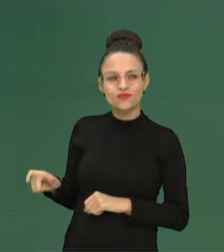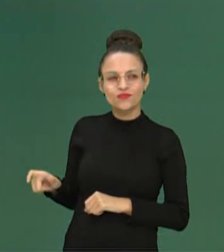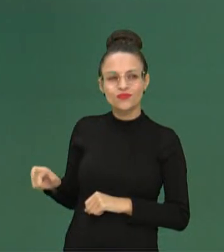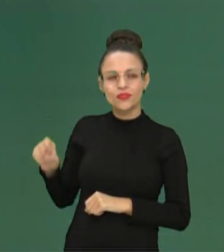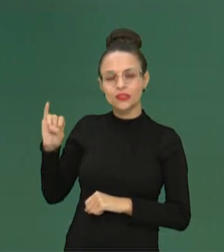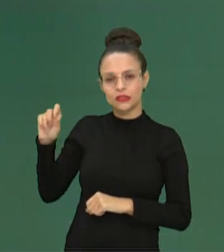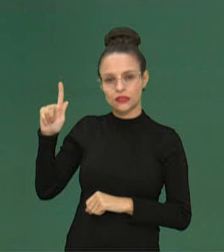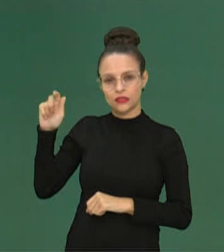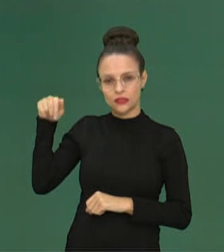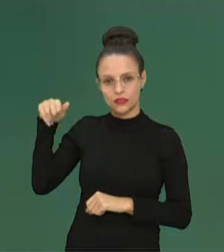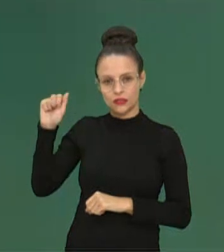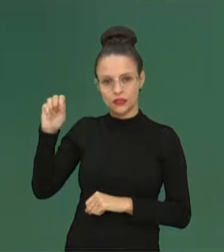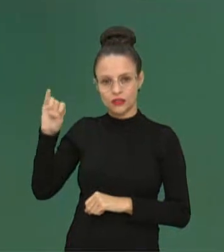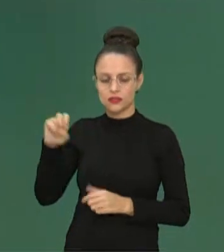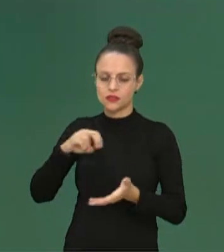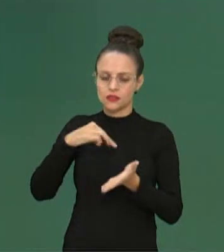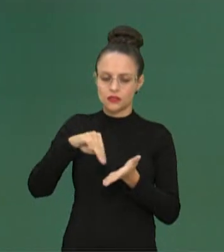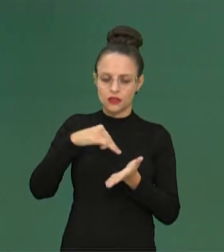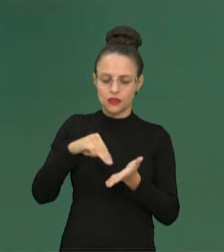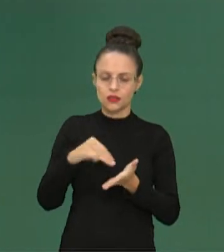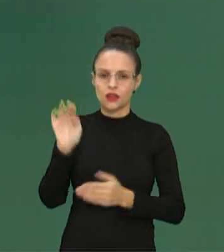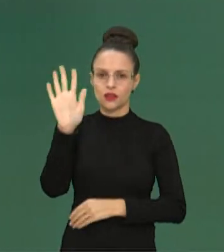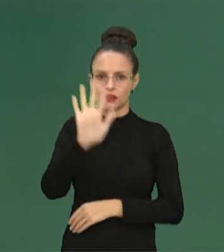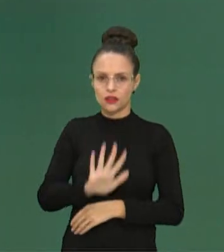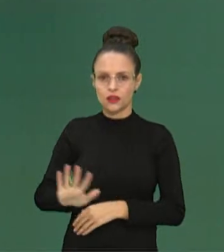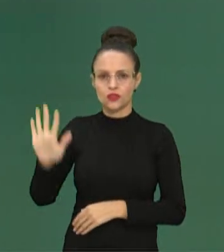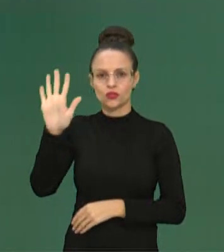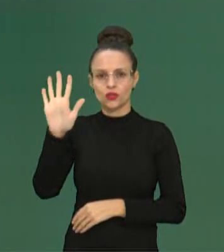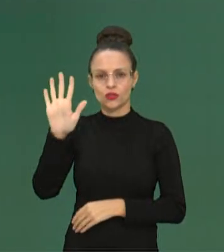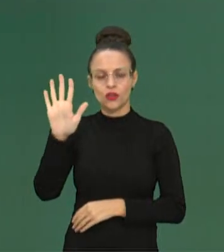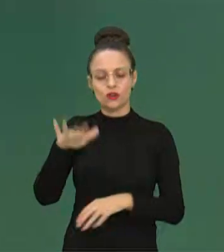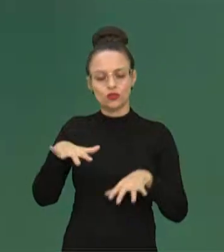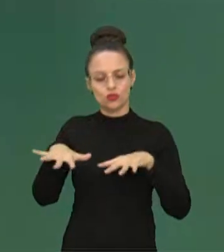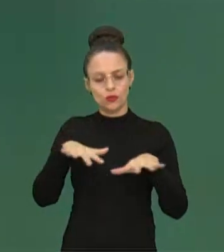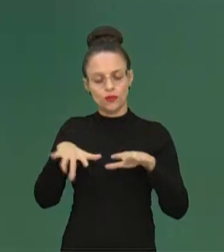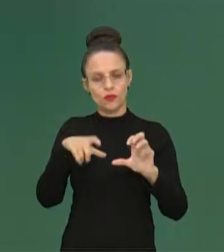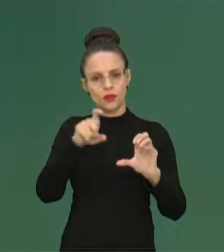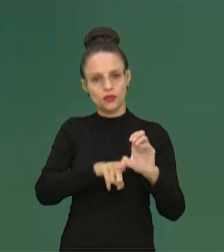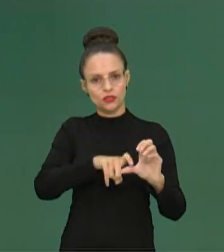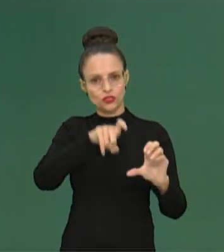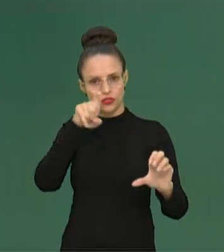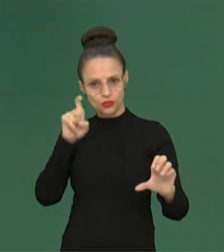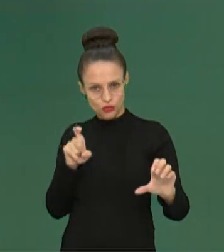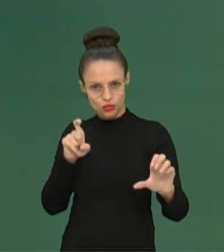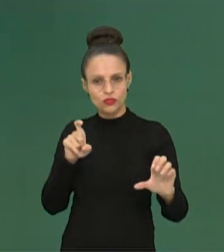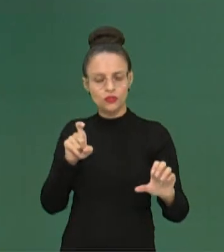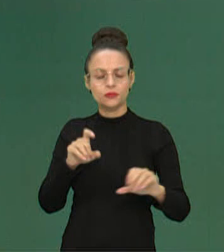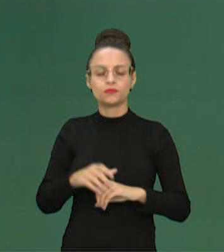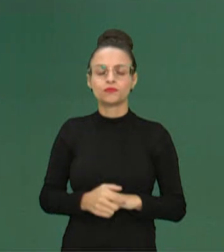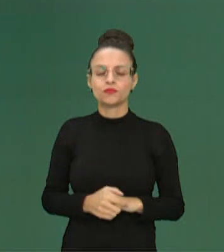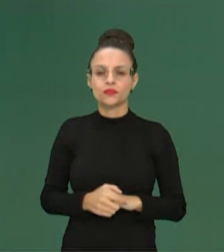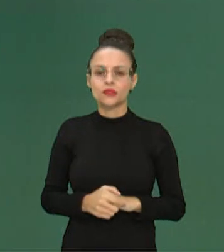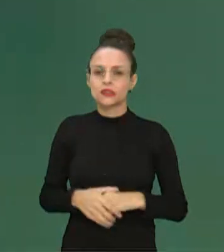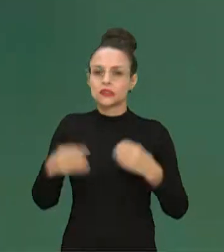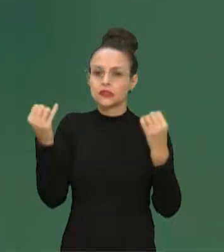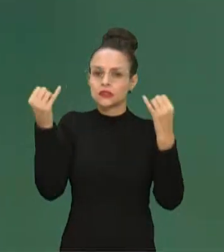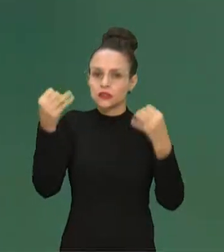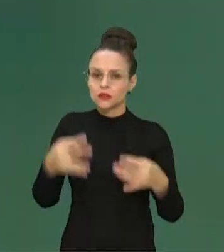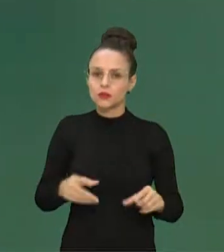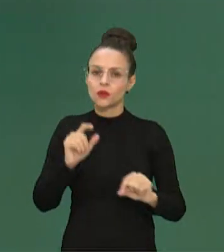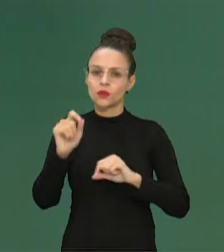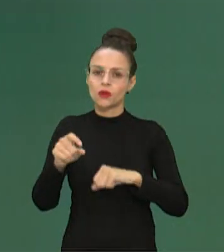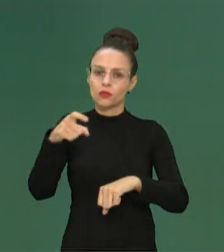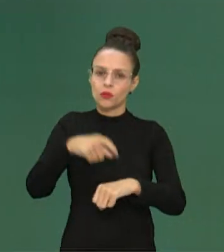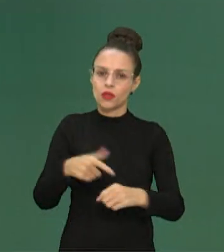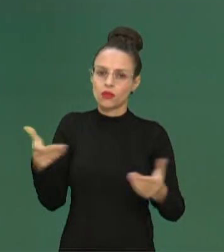Termes, secretário nacional do movimento independentista, Assembleia Nacional, define o quê? O